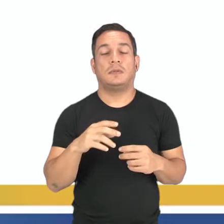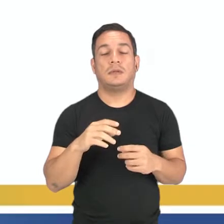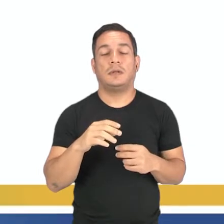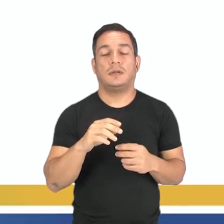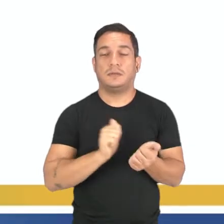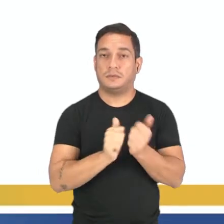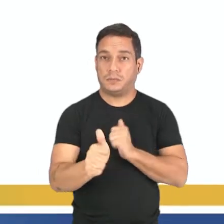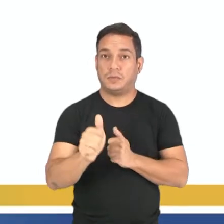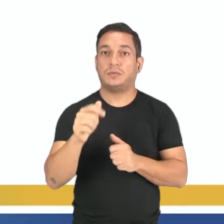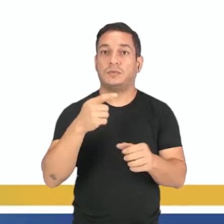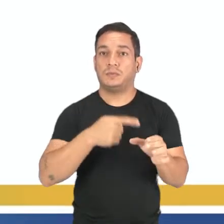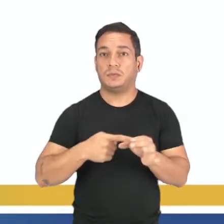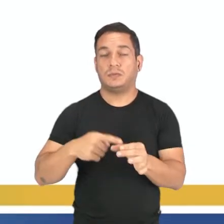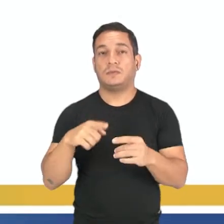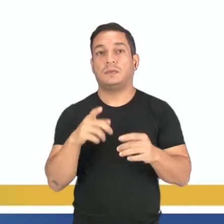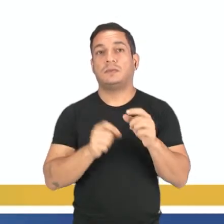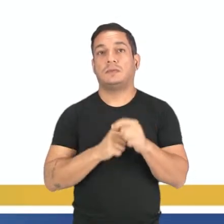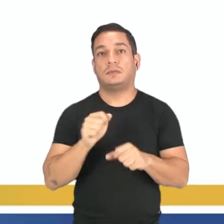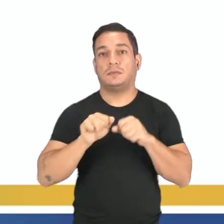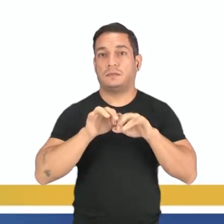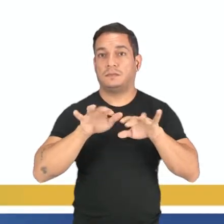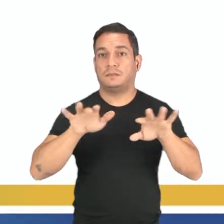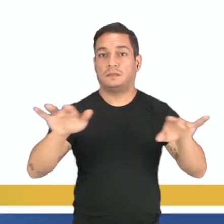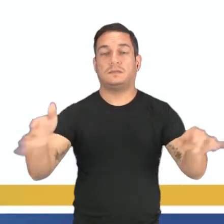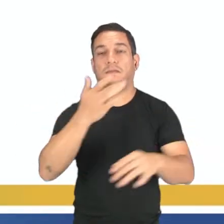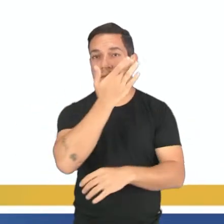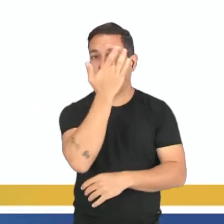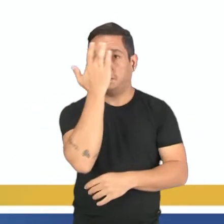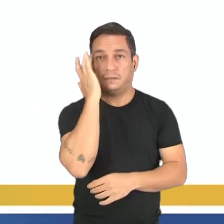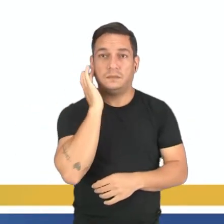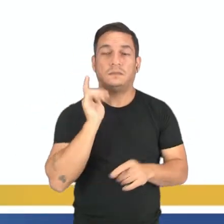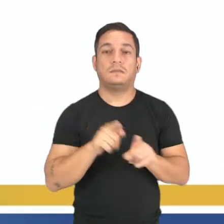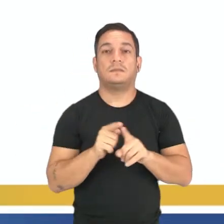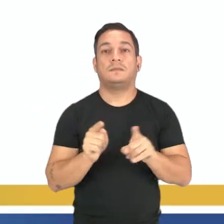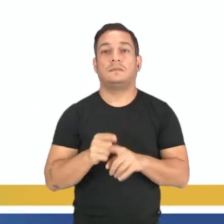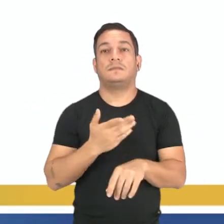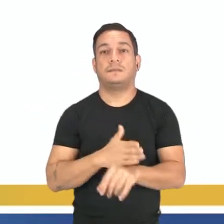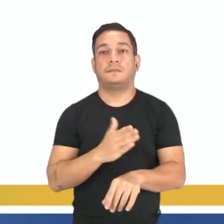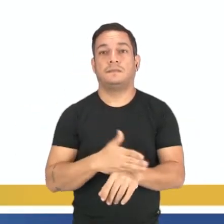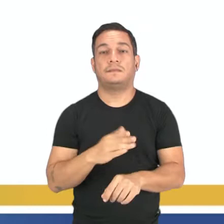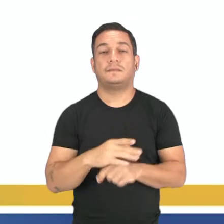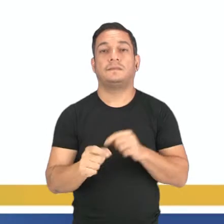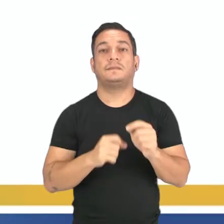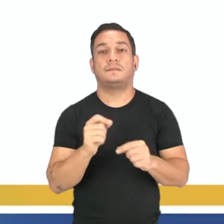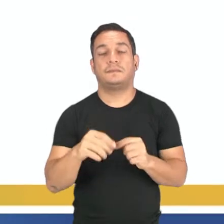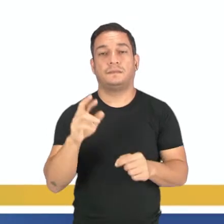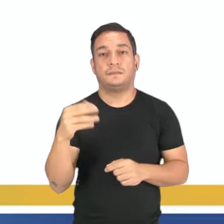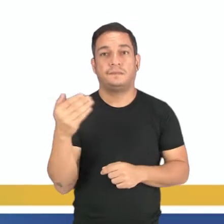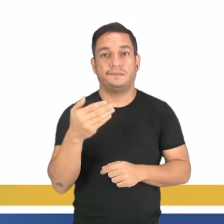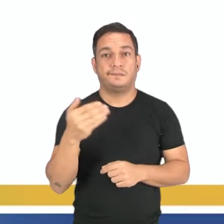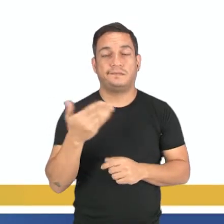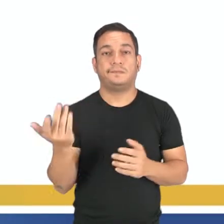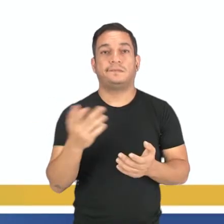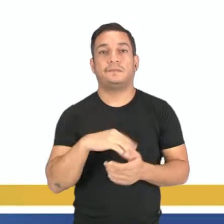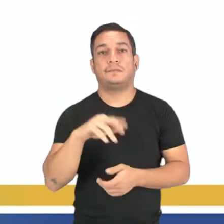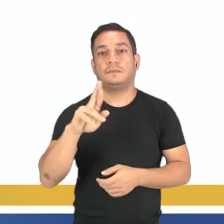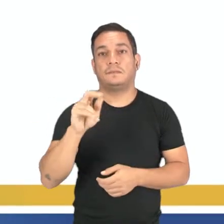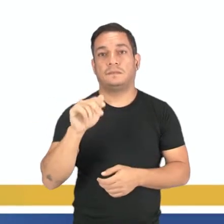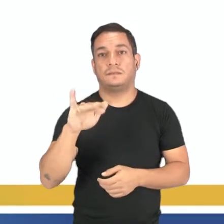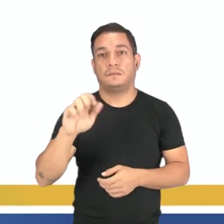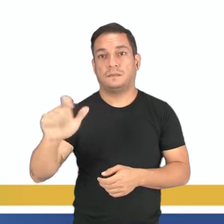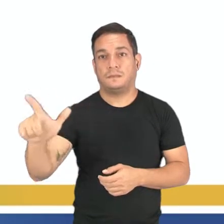urbano quando difundido para um maior número de pessoas e praticado com regularidade, né?